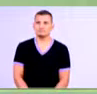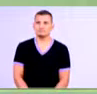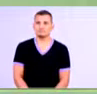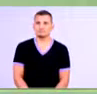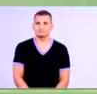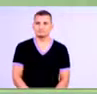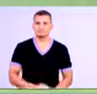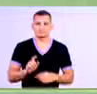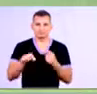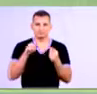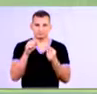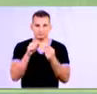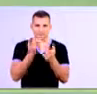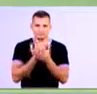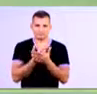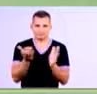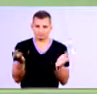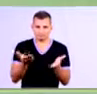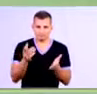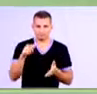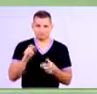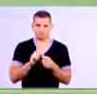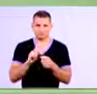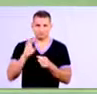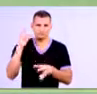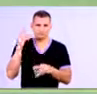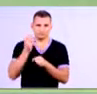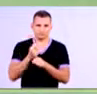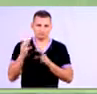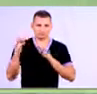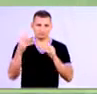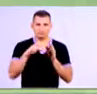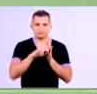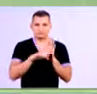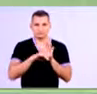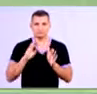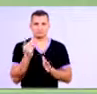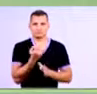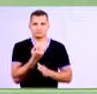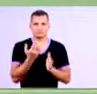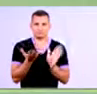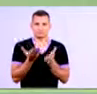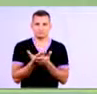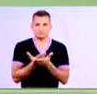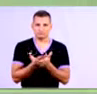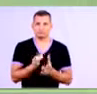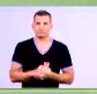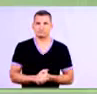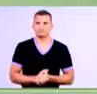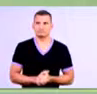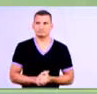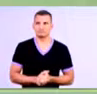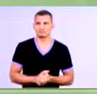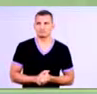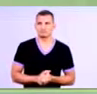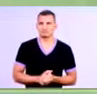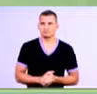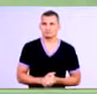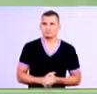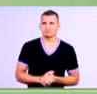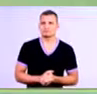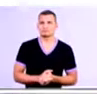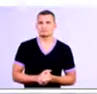O objetivo da aula hoje é fazer uma revisão de todos os conceitos que nós já tivemos. Então vamos lá.